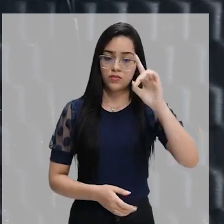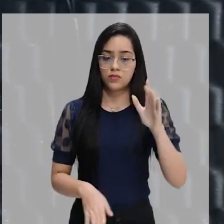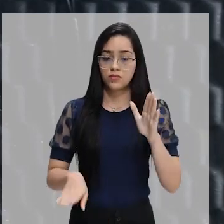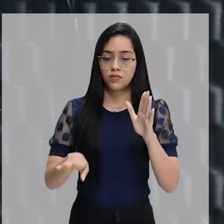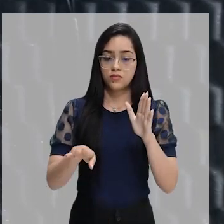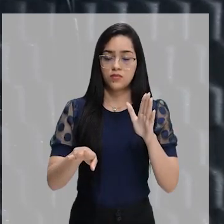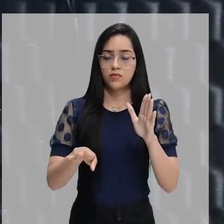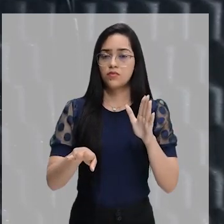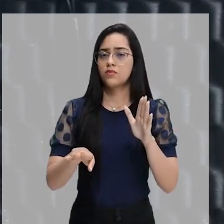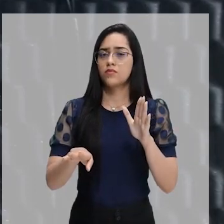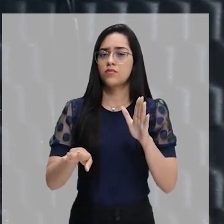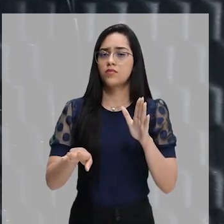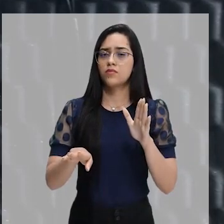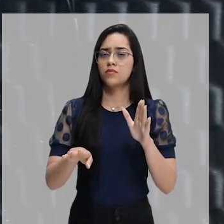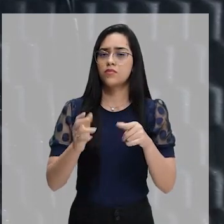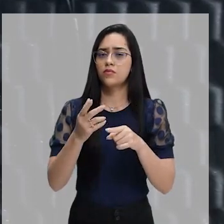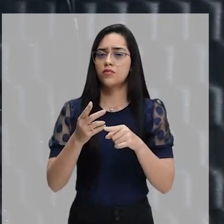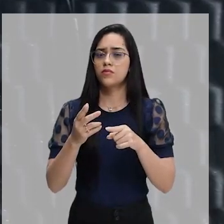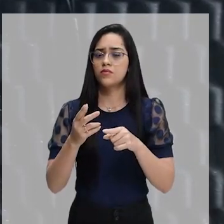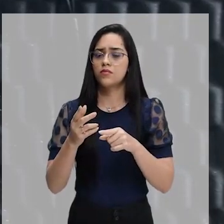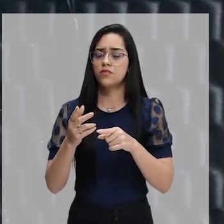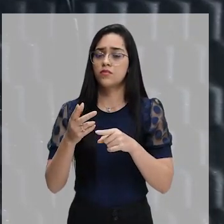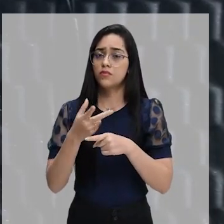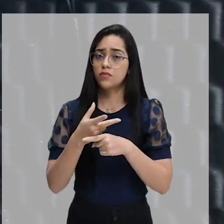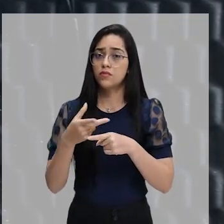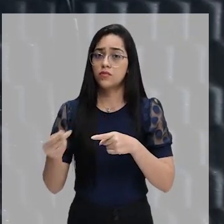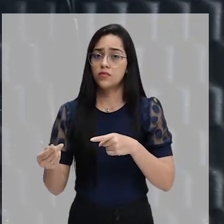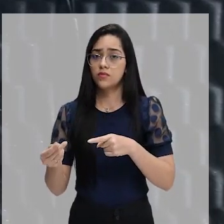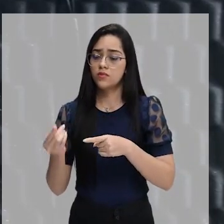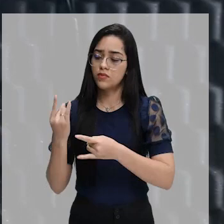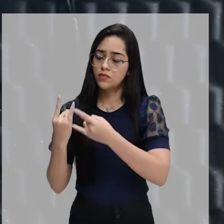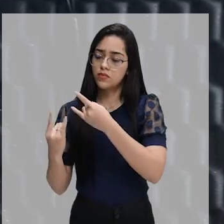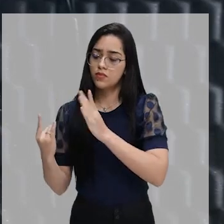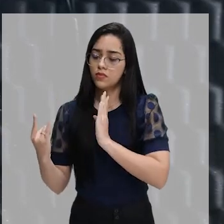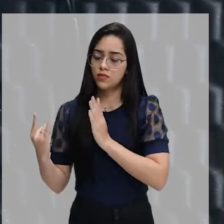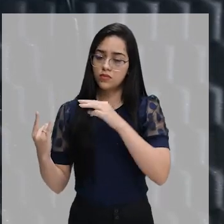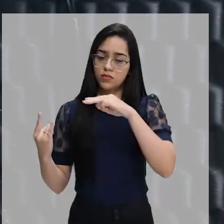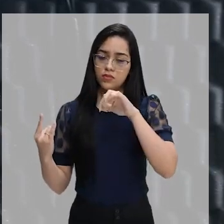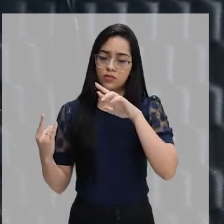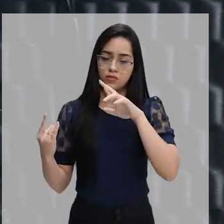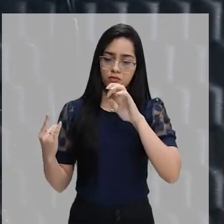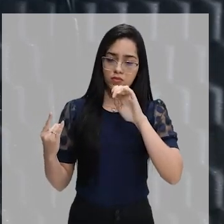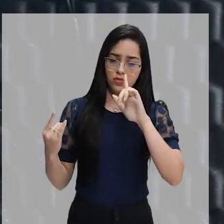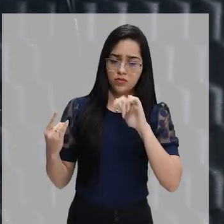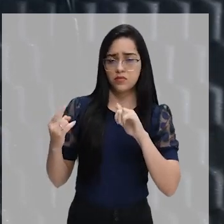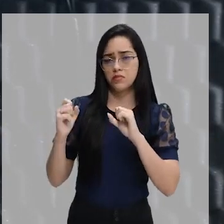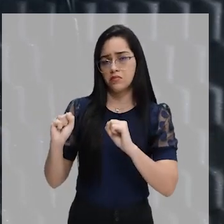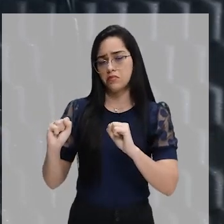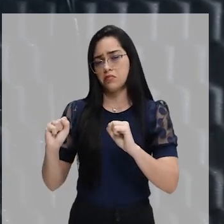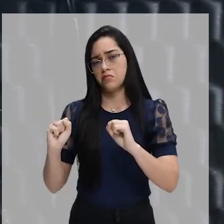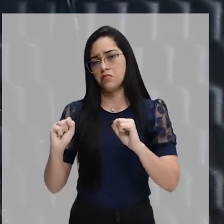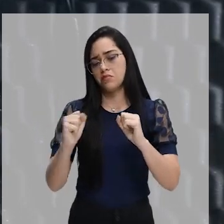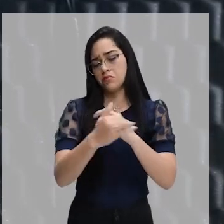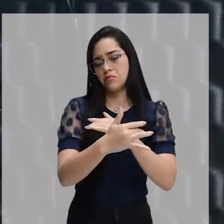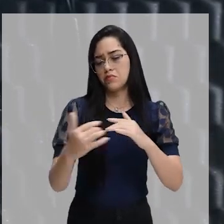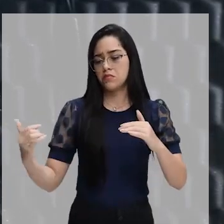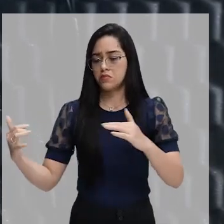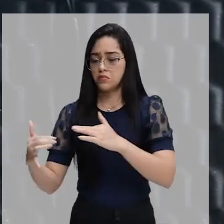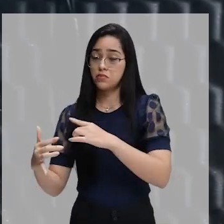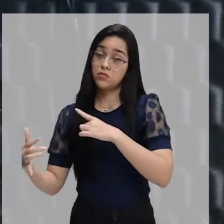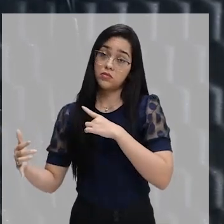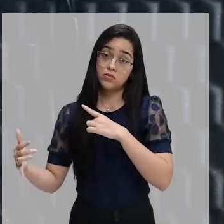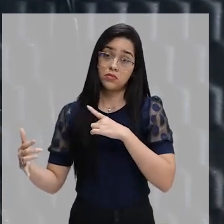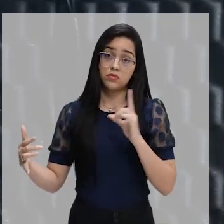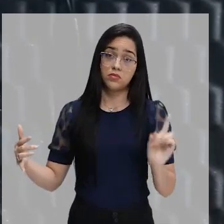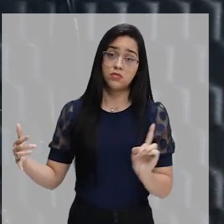ao coração da Marcela, certo? Para ir do Rócio, ou Rocio Grande, né? Para chegar ao coração de